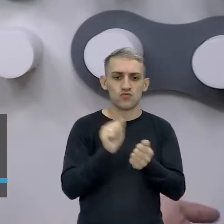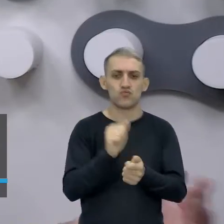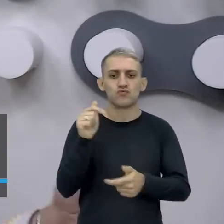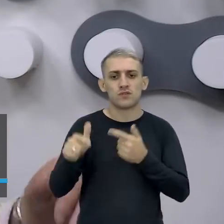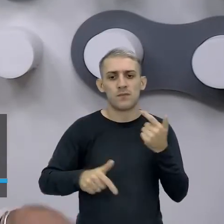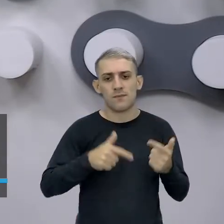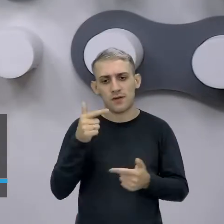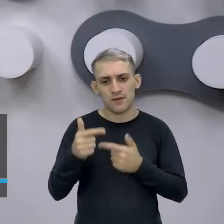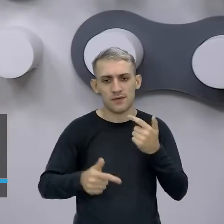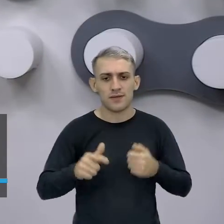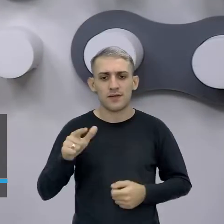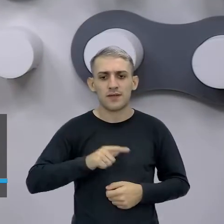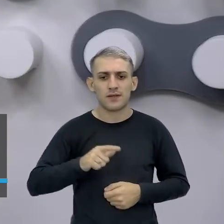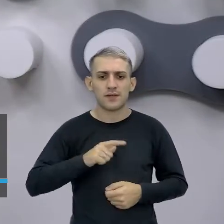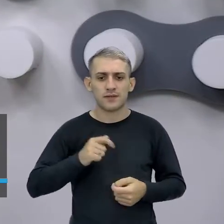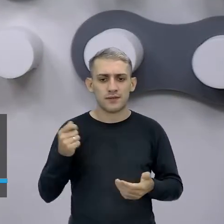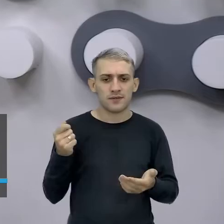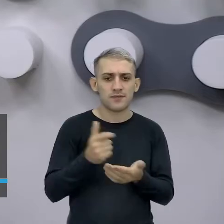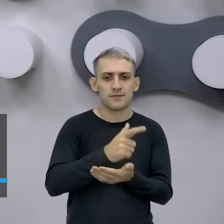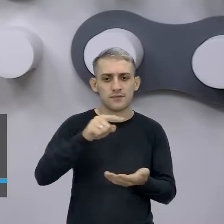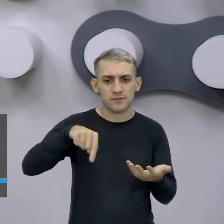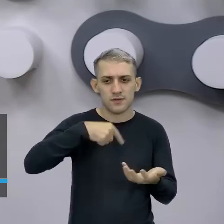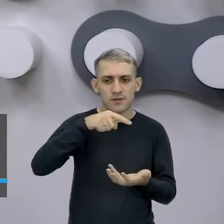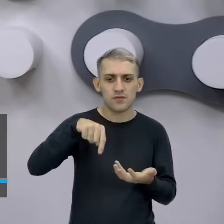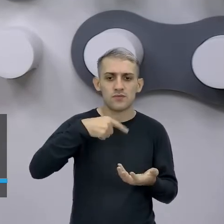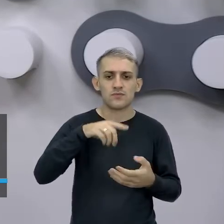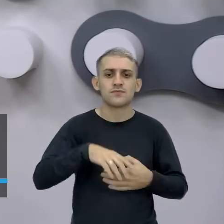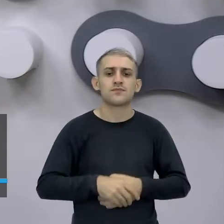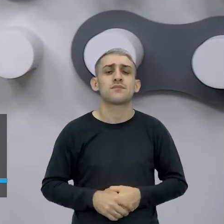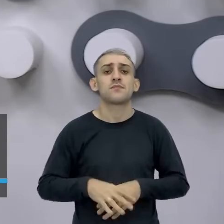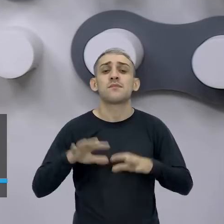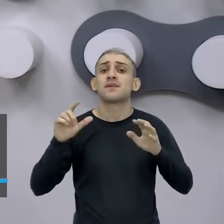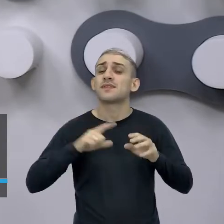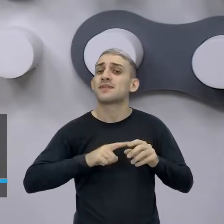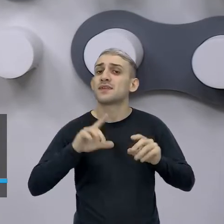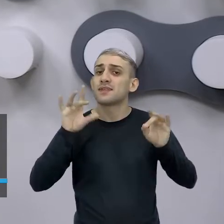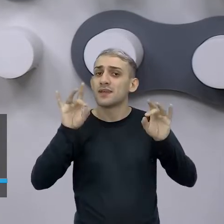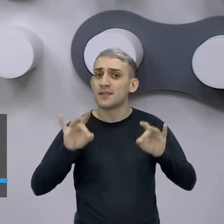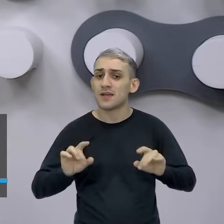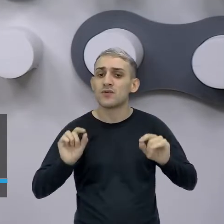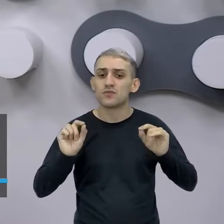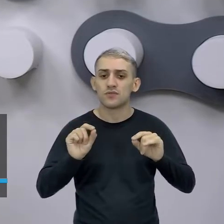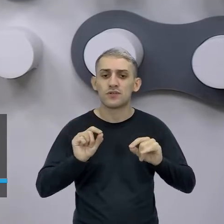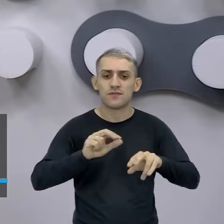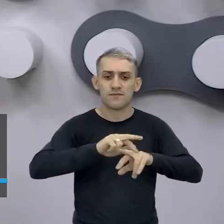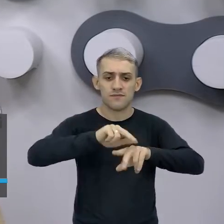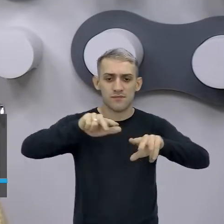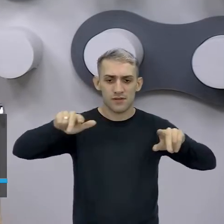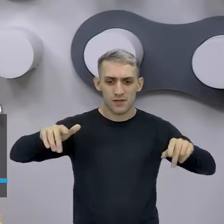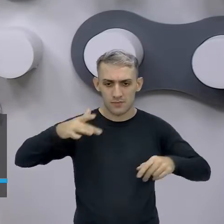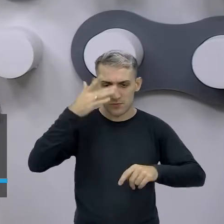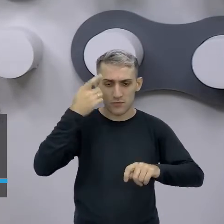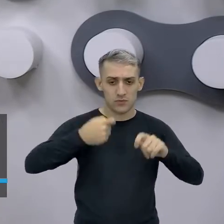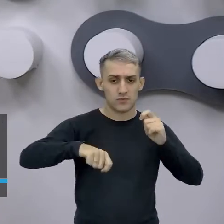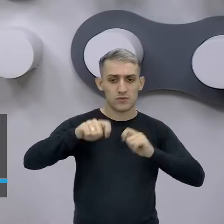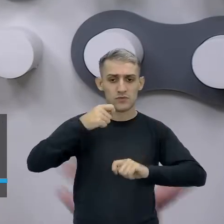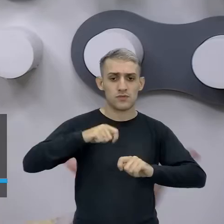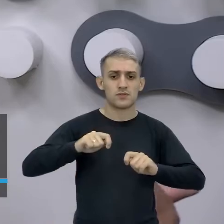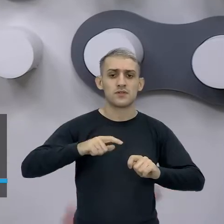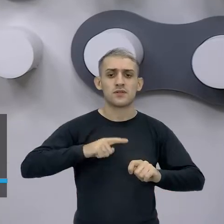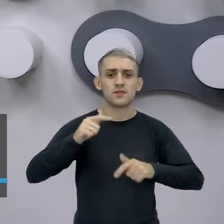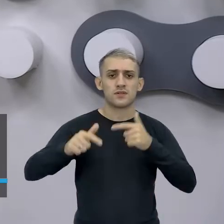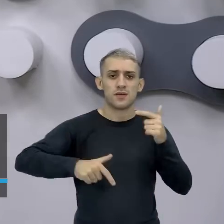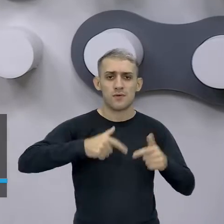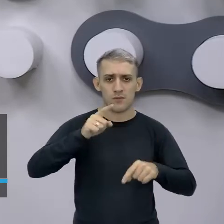só vem com investimento educacional. Só que tem um detalhe. Muitos economistas estão trabalhando com uma tese que